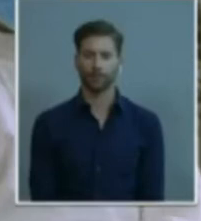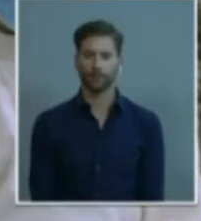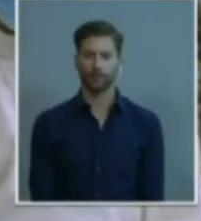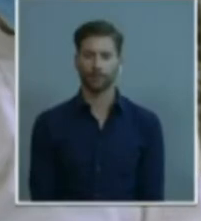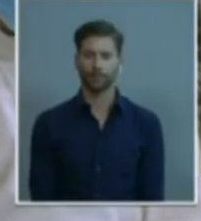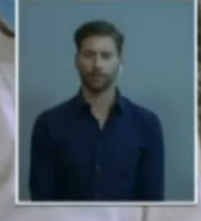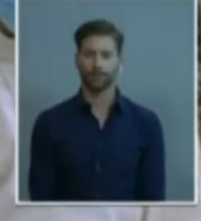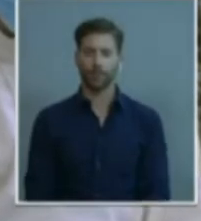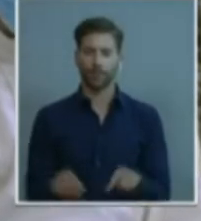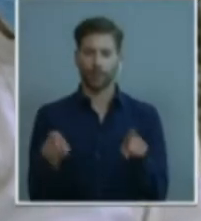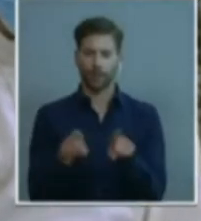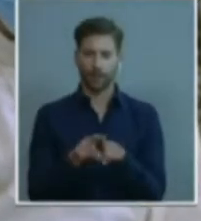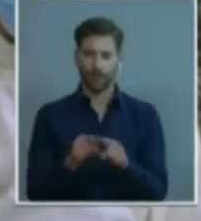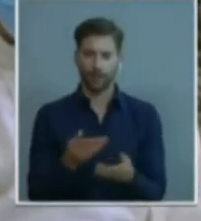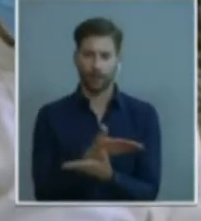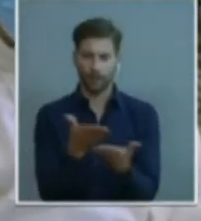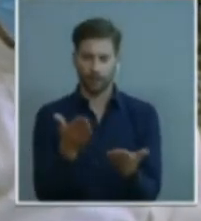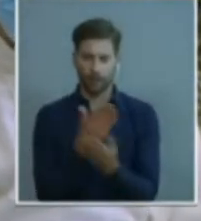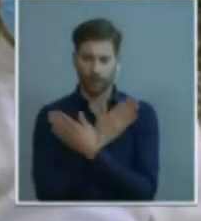Senhor. Irmãos e amigos,